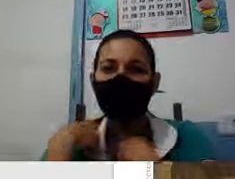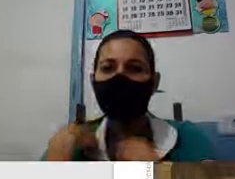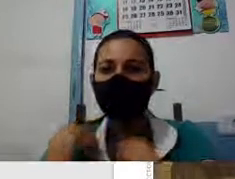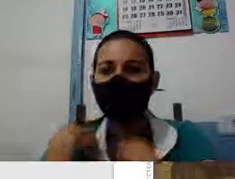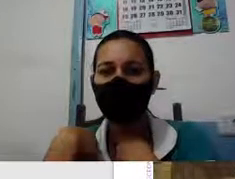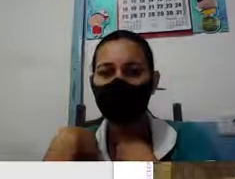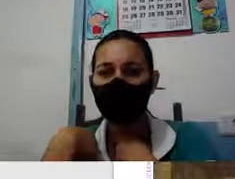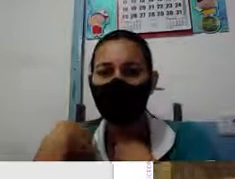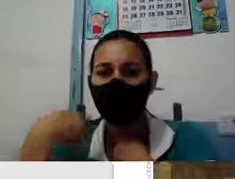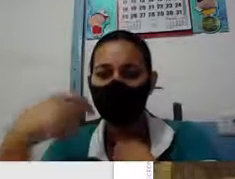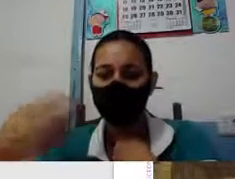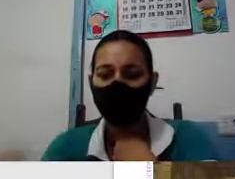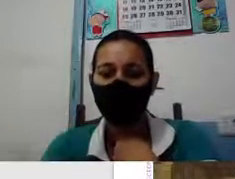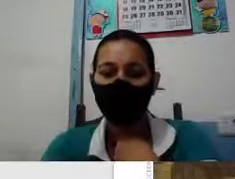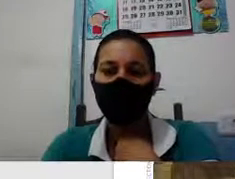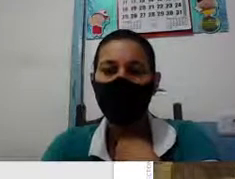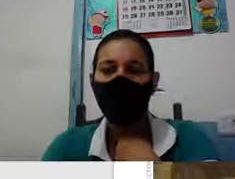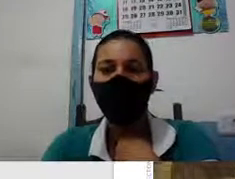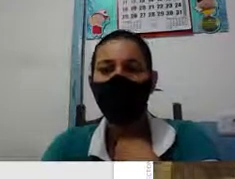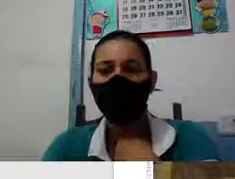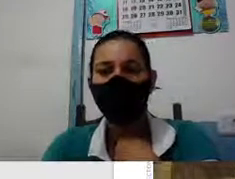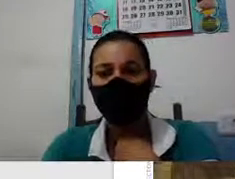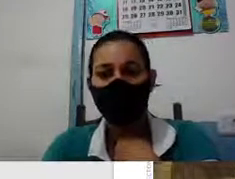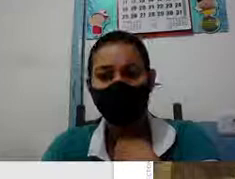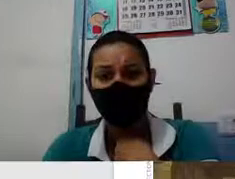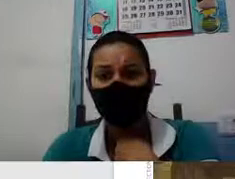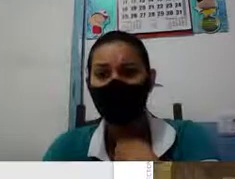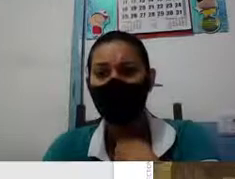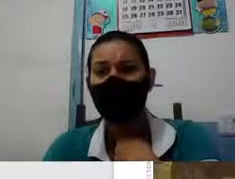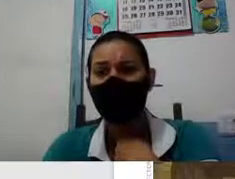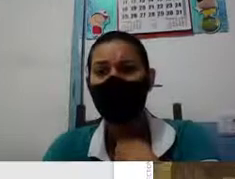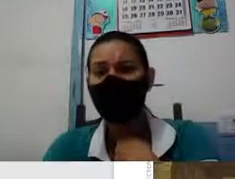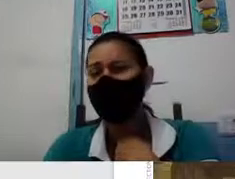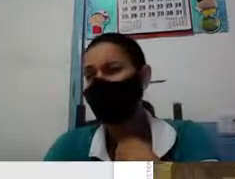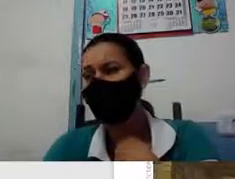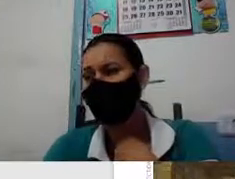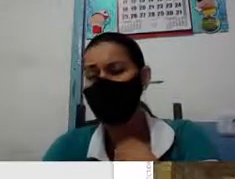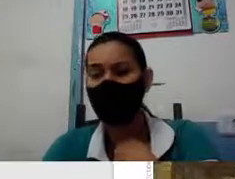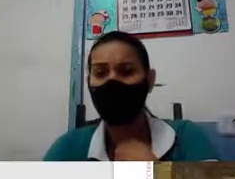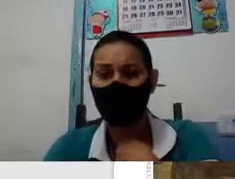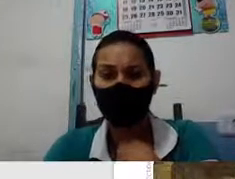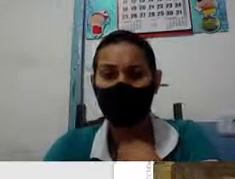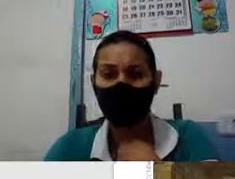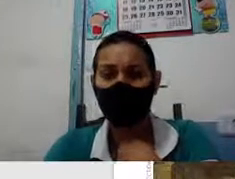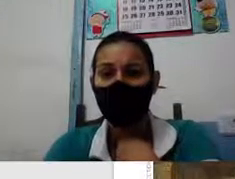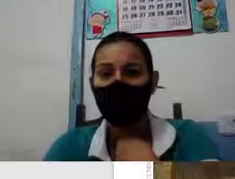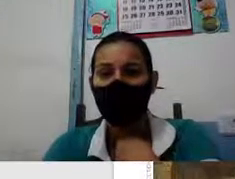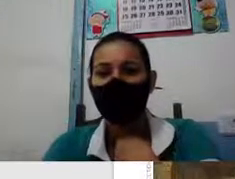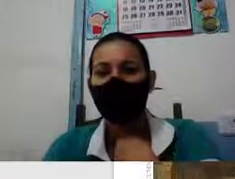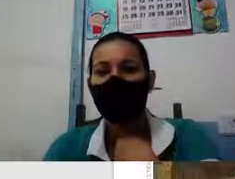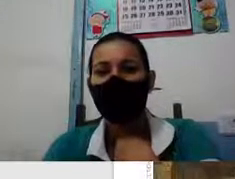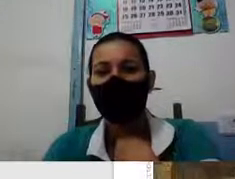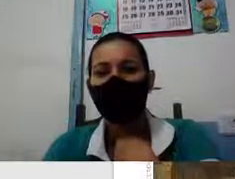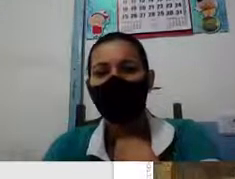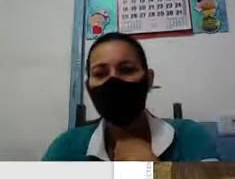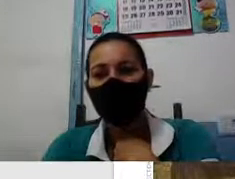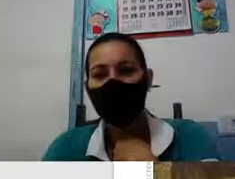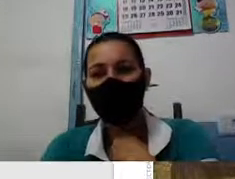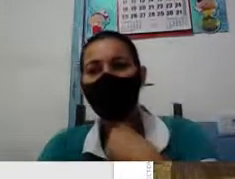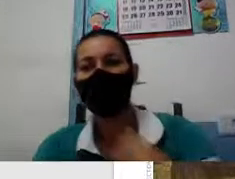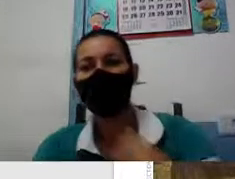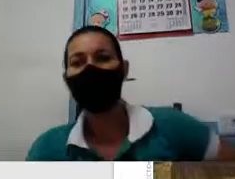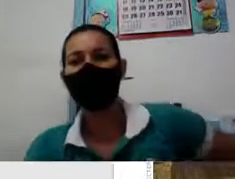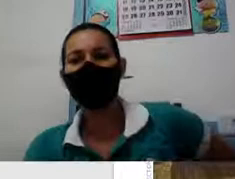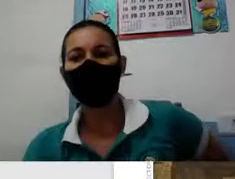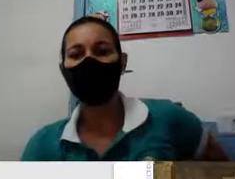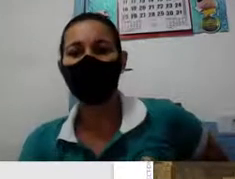em 1640 e o trono português era entregue à dinastia de Bragança. Entre a igreja e o